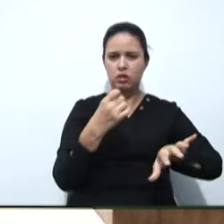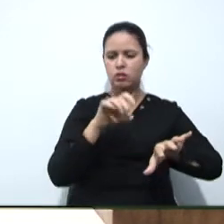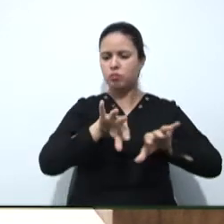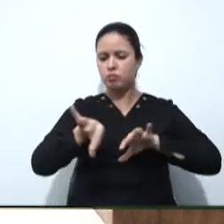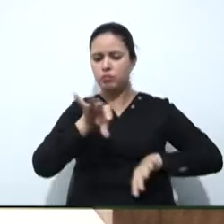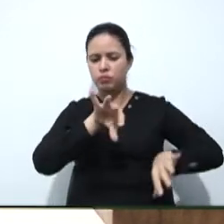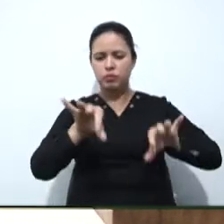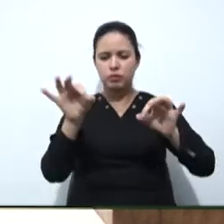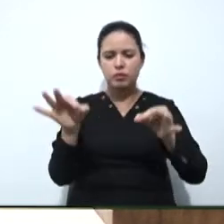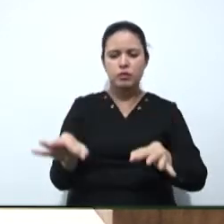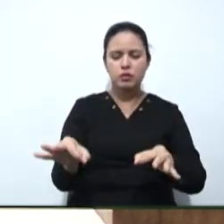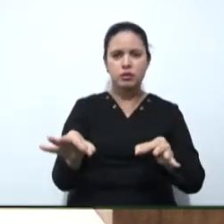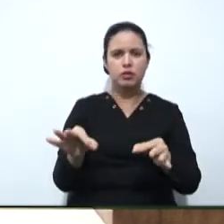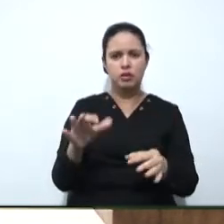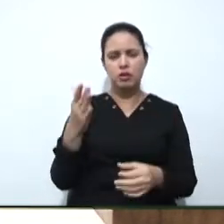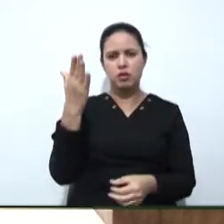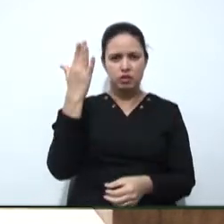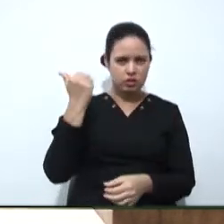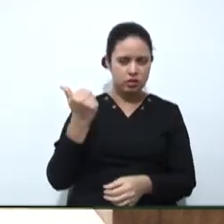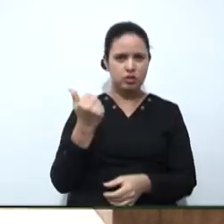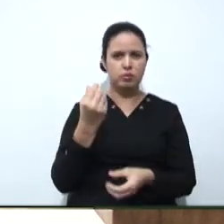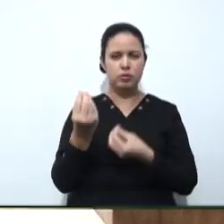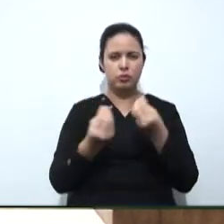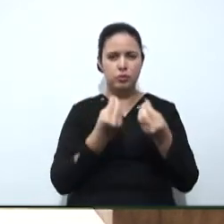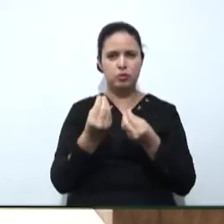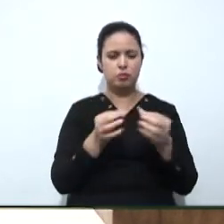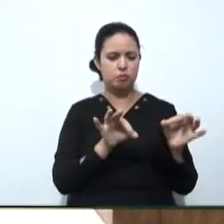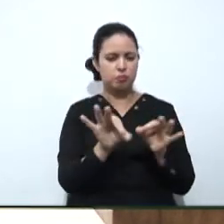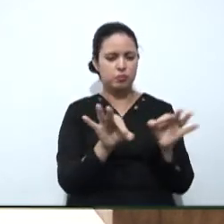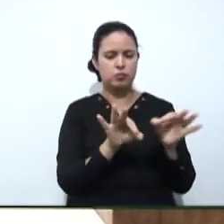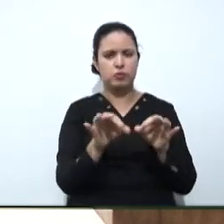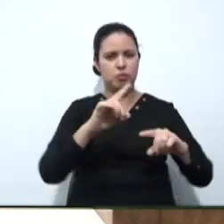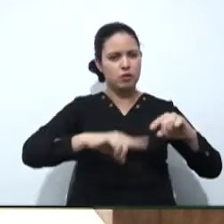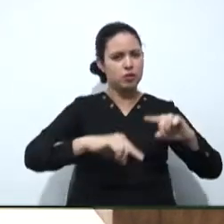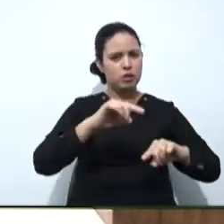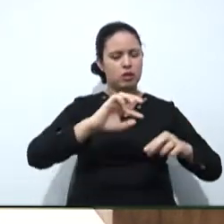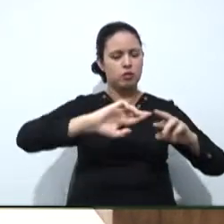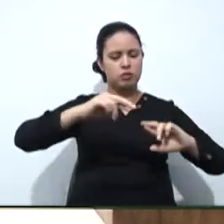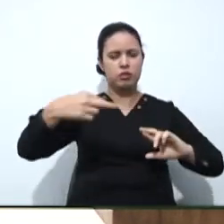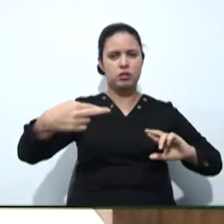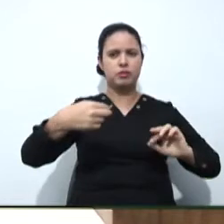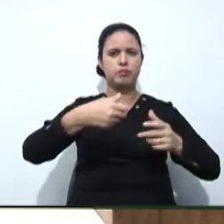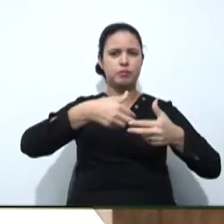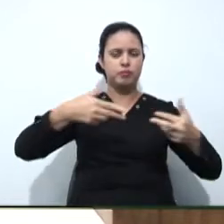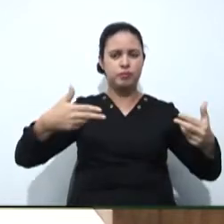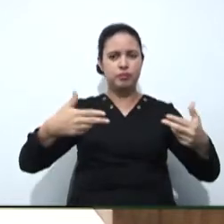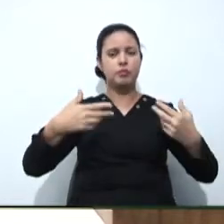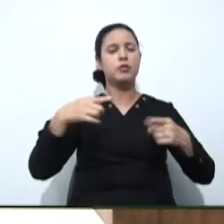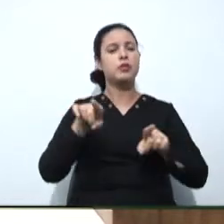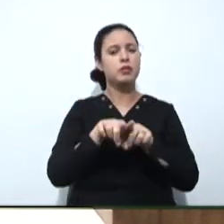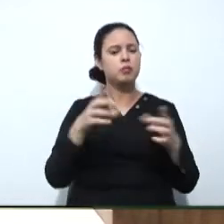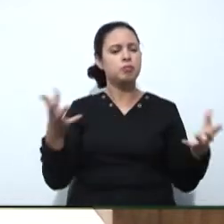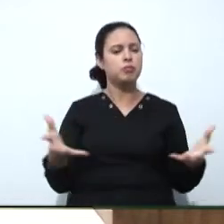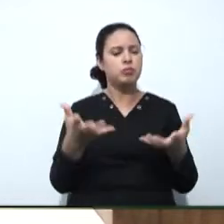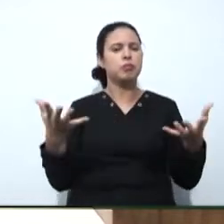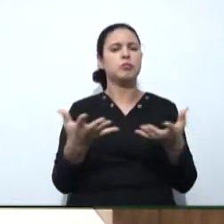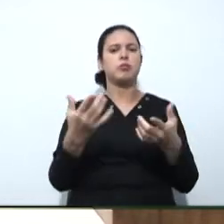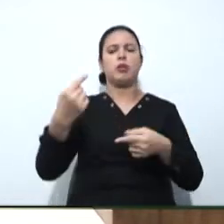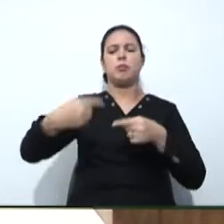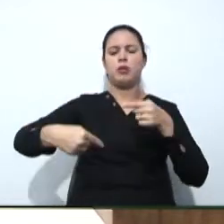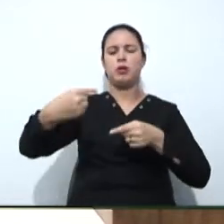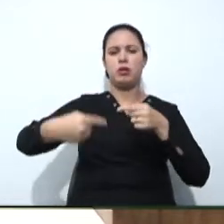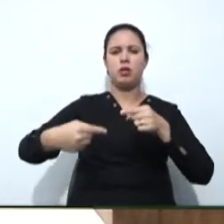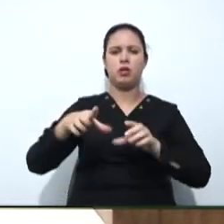correta, saber dar o tratamento adequado aos resíduos, aos materiais recicláveis, eles também fomentam essa discussão na